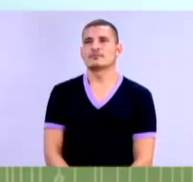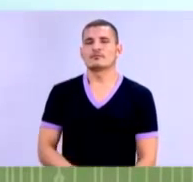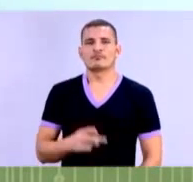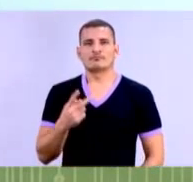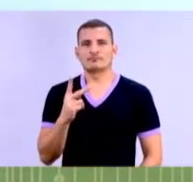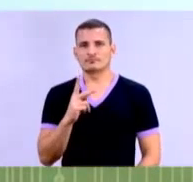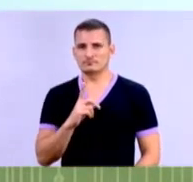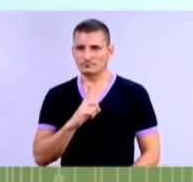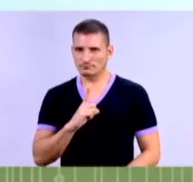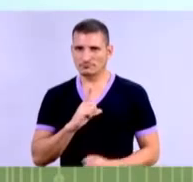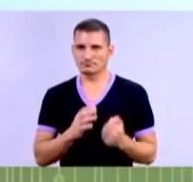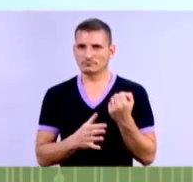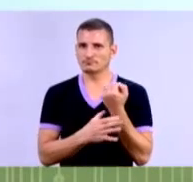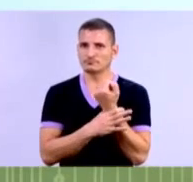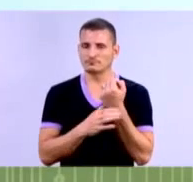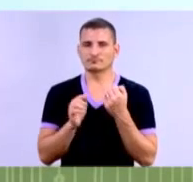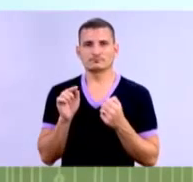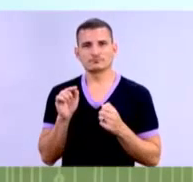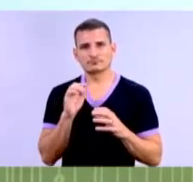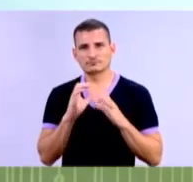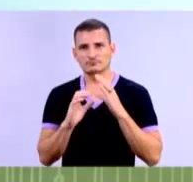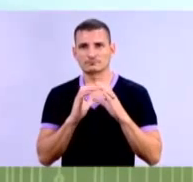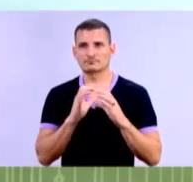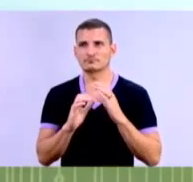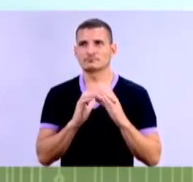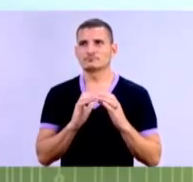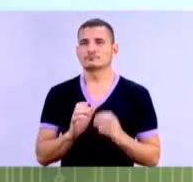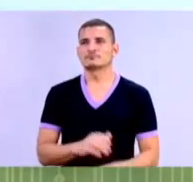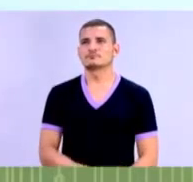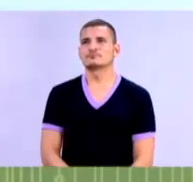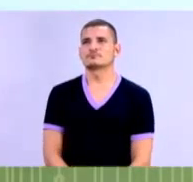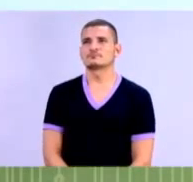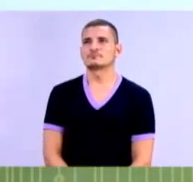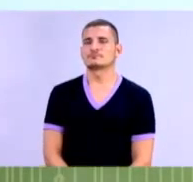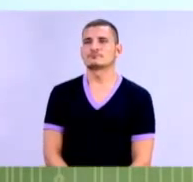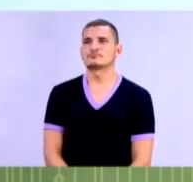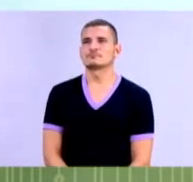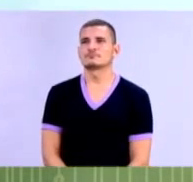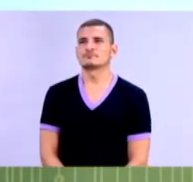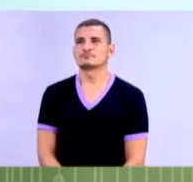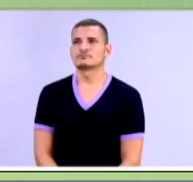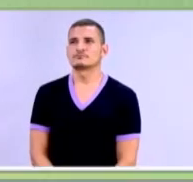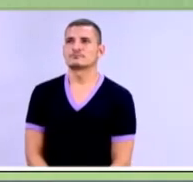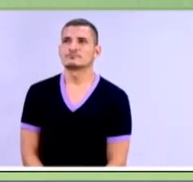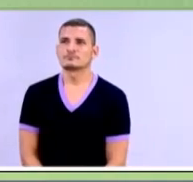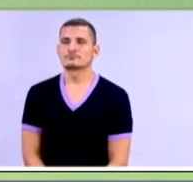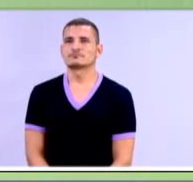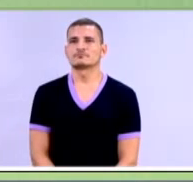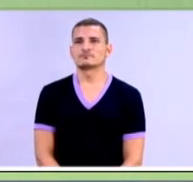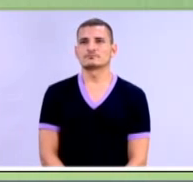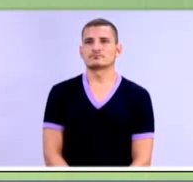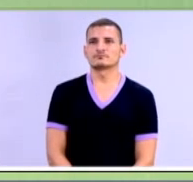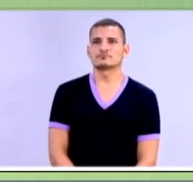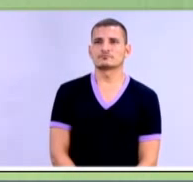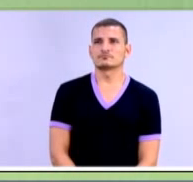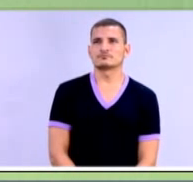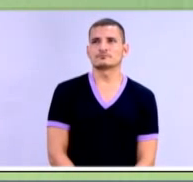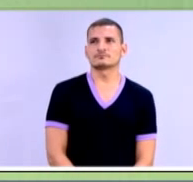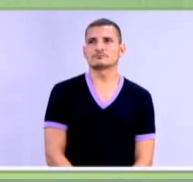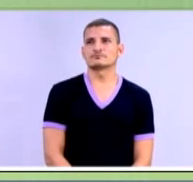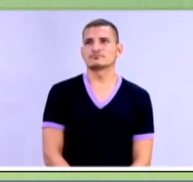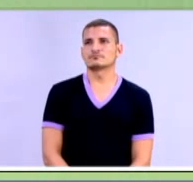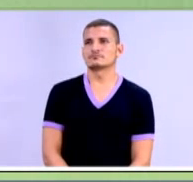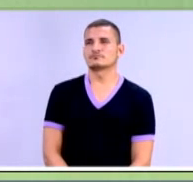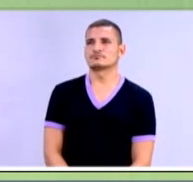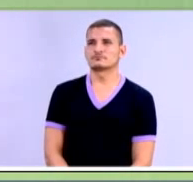mais segurança nessa comunicação que está sendo feita. E aí, para o